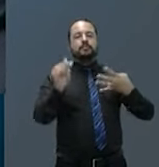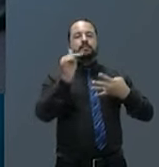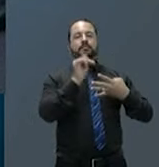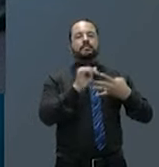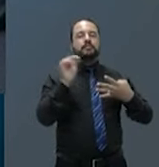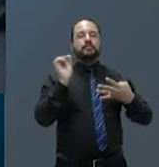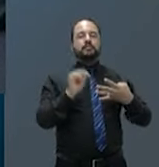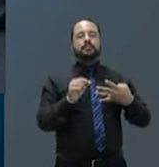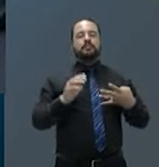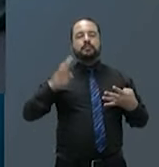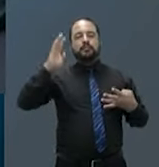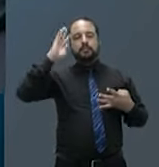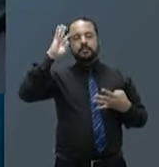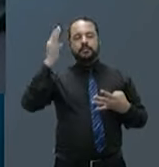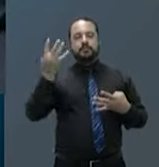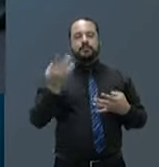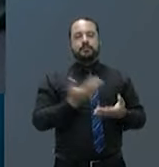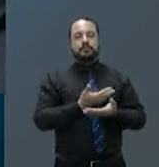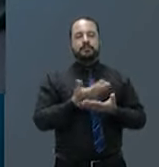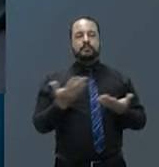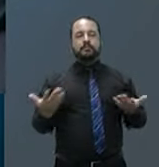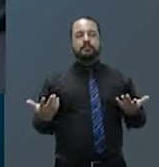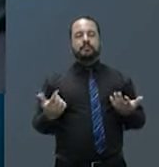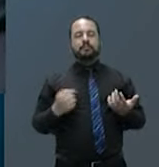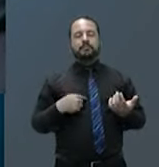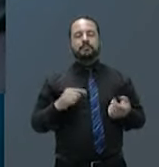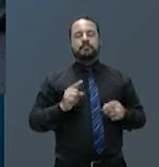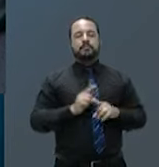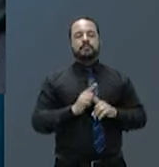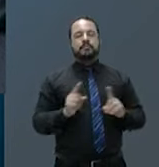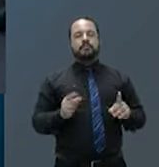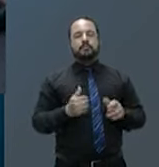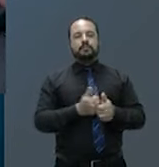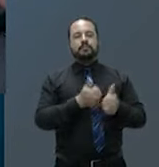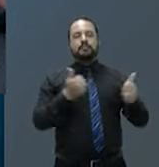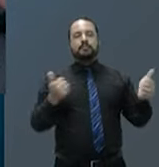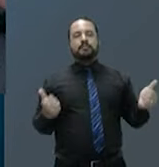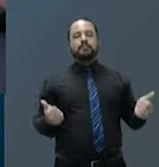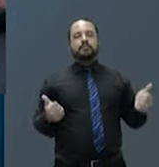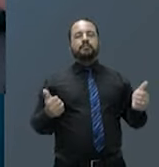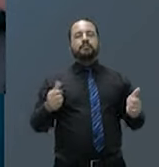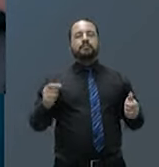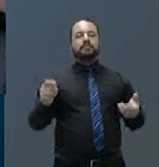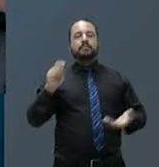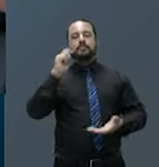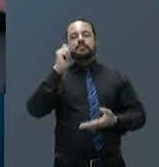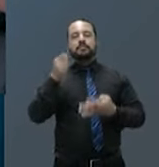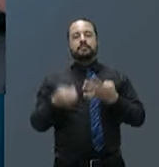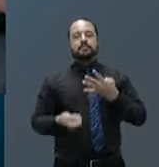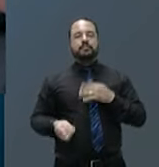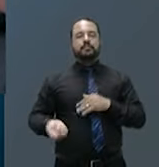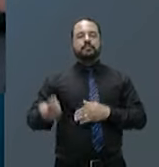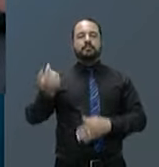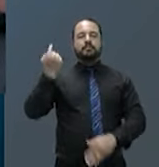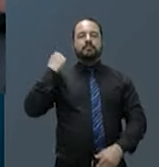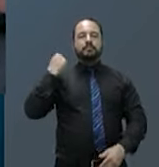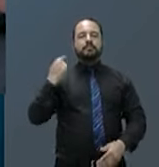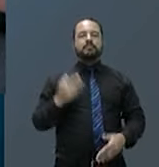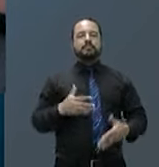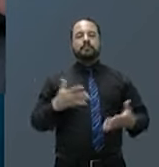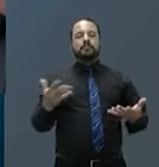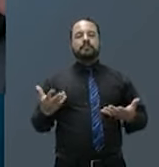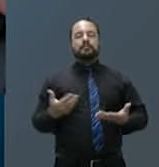essas razões, não vislumbro como afastar o sobrestamento determinado anteriormente, em que pese